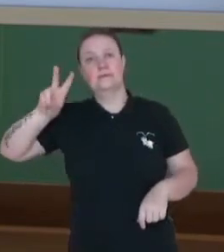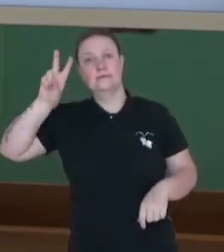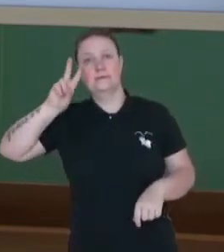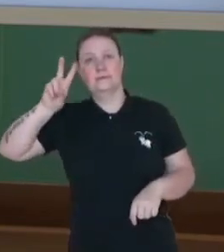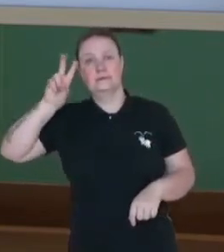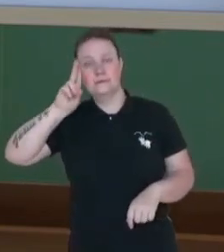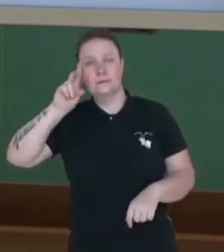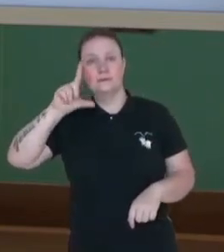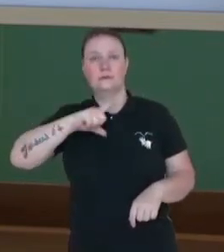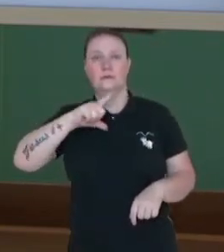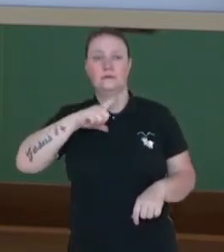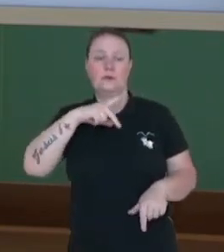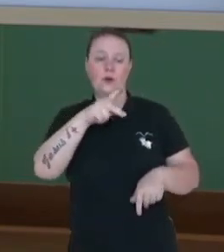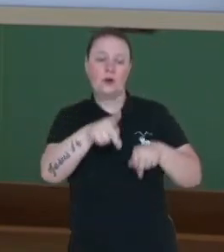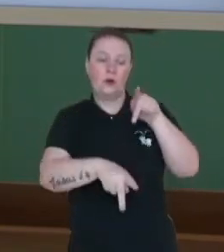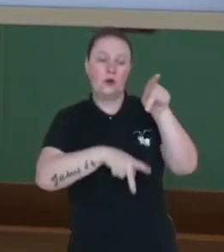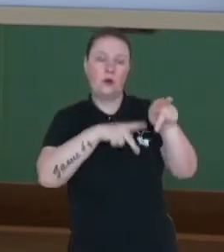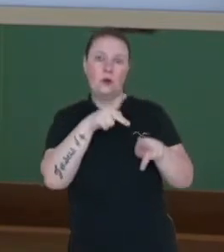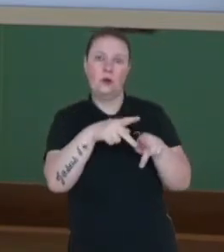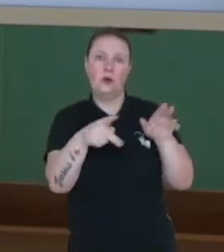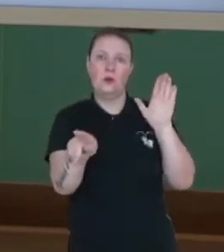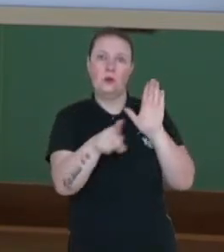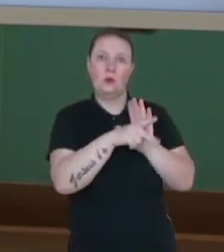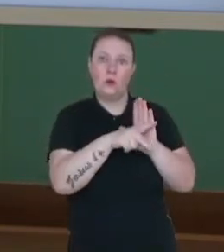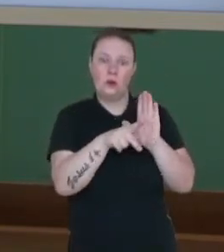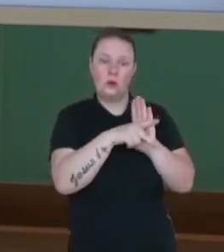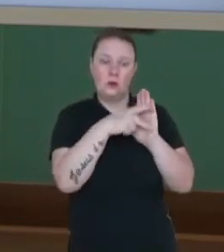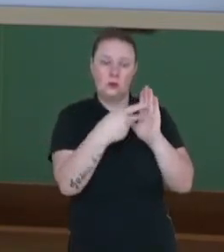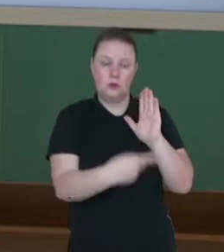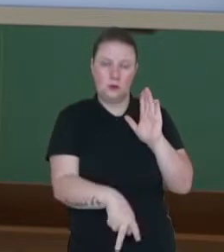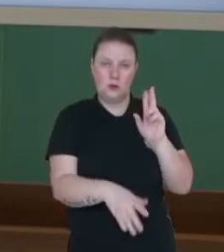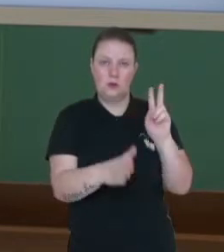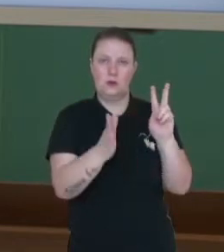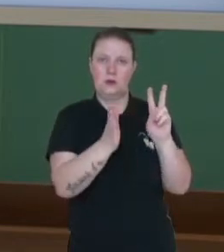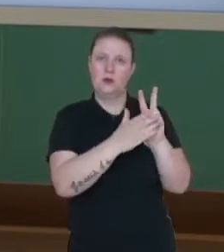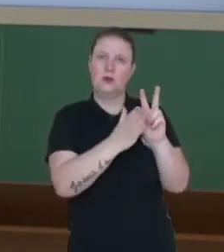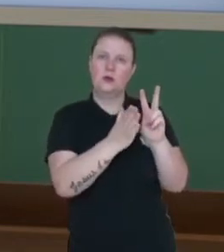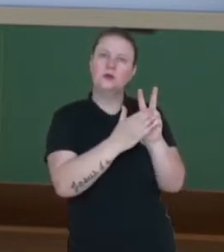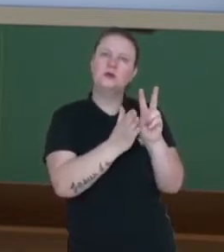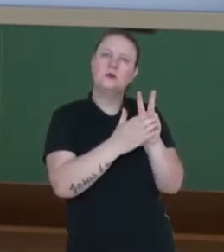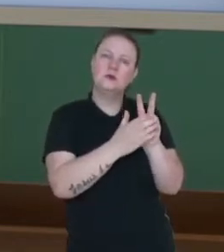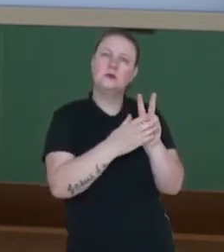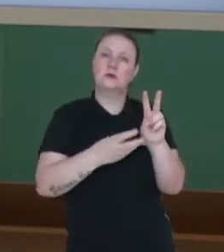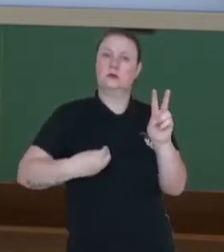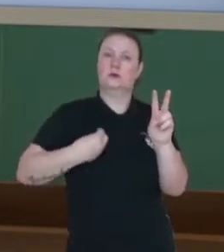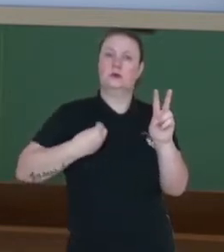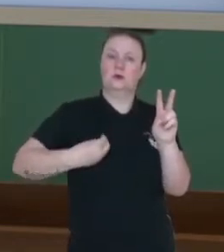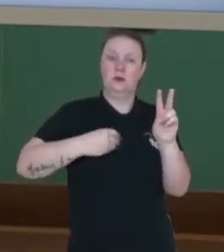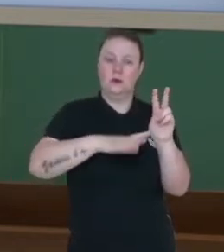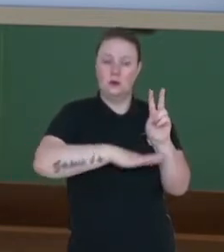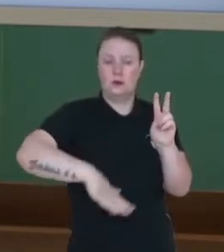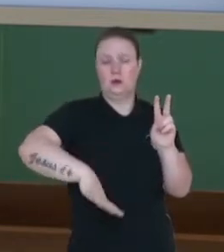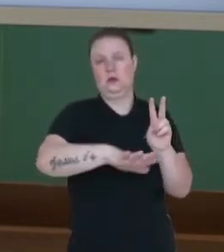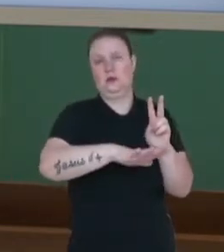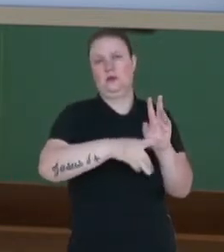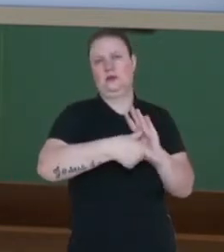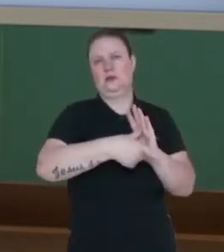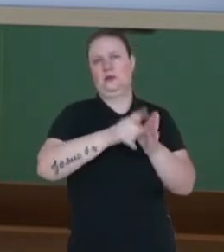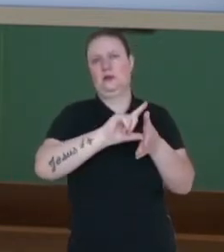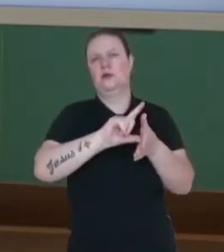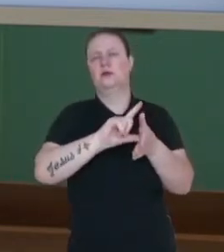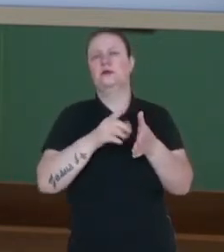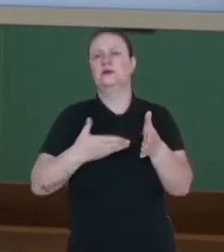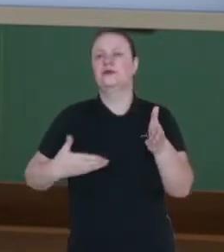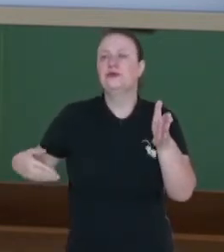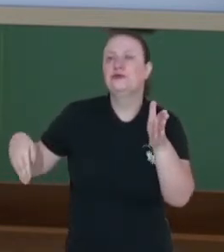dos povos originários, né? Os indígenas que habitavam o território paranaense bem antes da